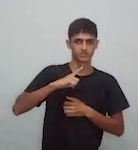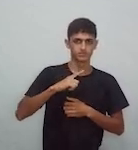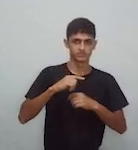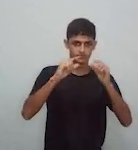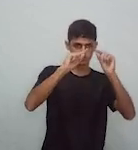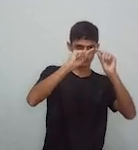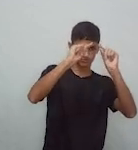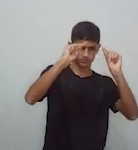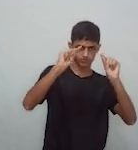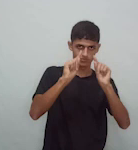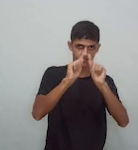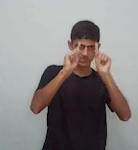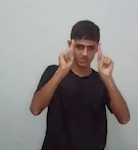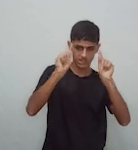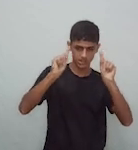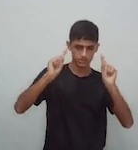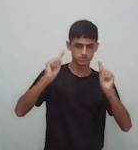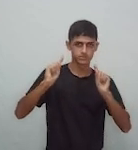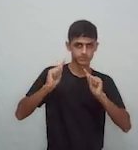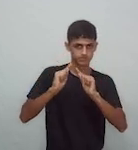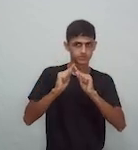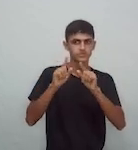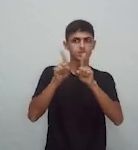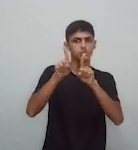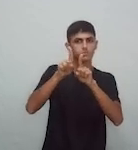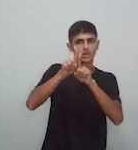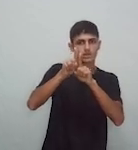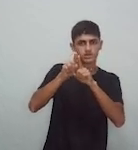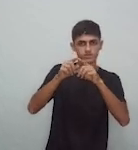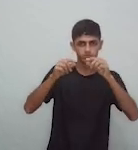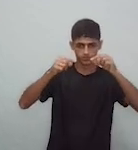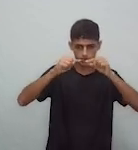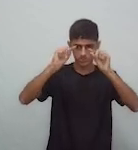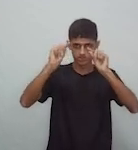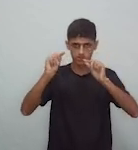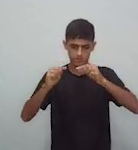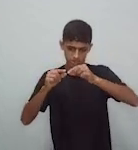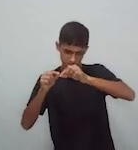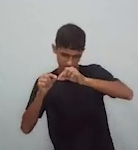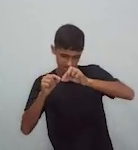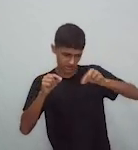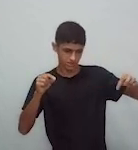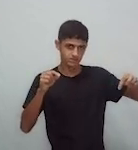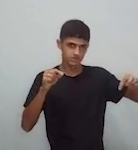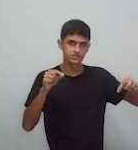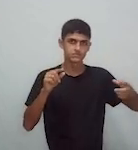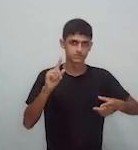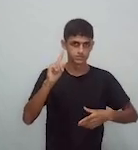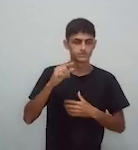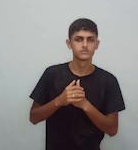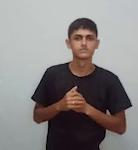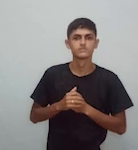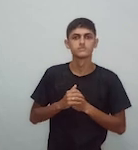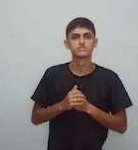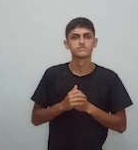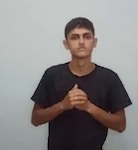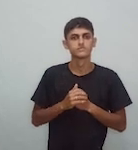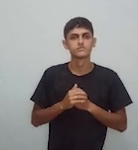o corpo celular, e a gente tem essa parte aqui de baixo, onde a gente tem o axônio. Então, quando